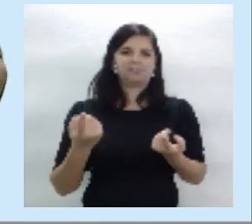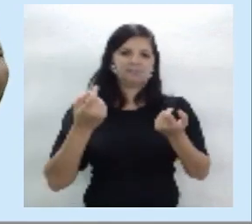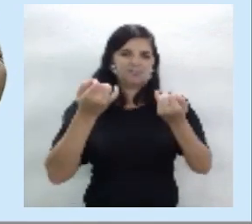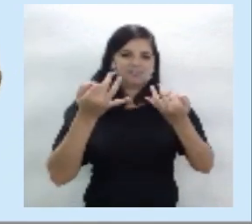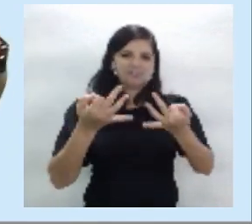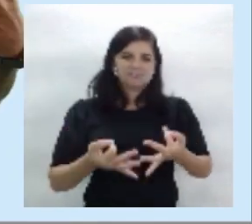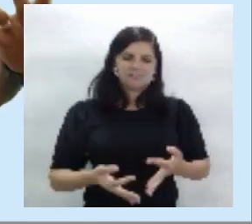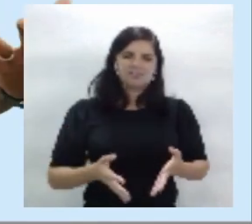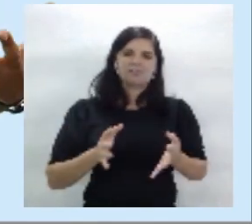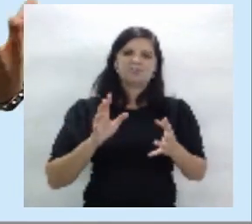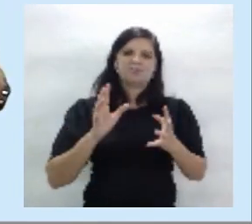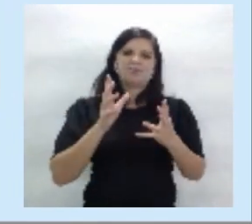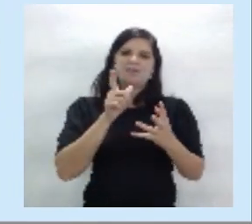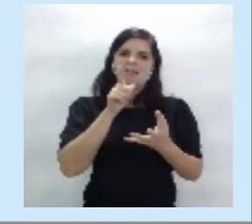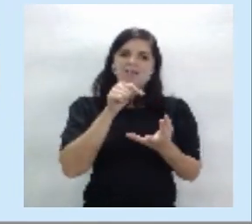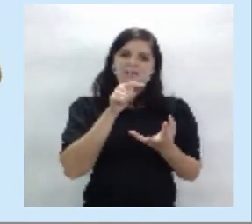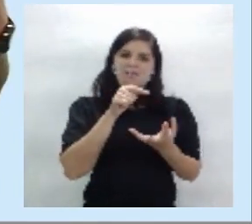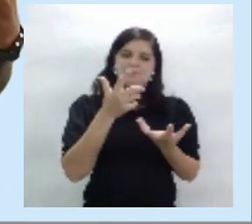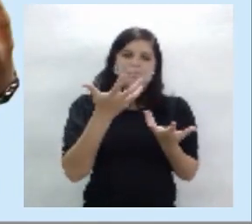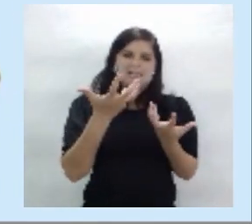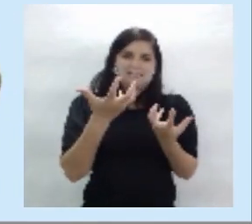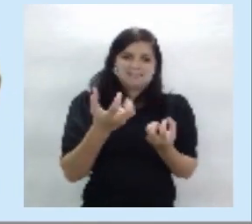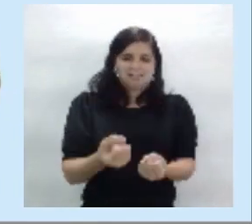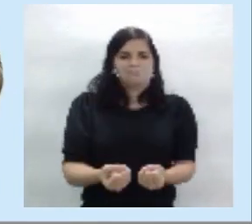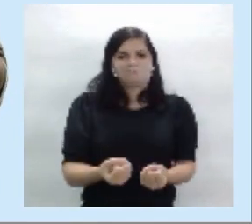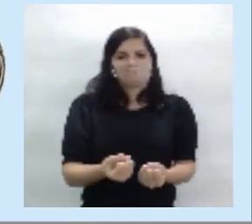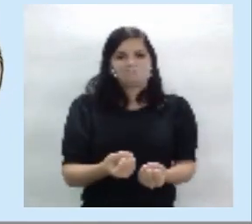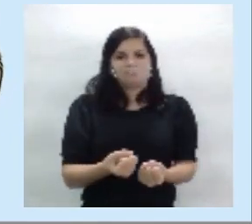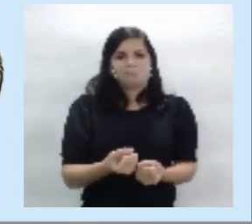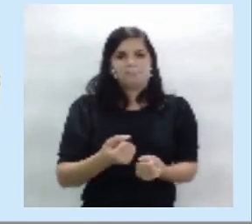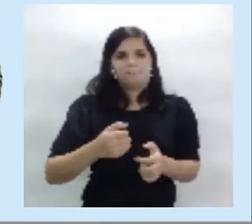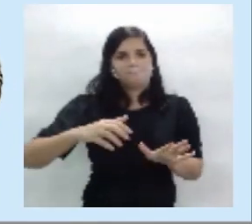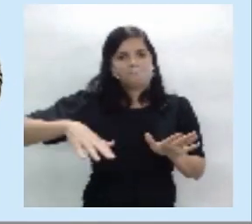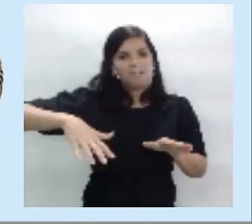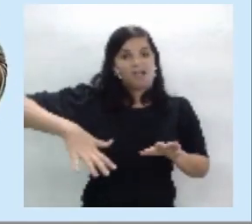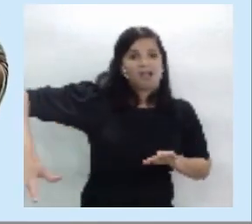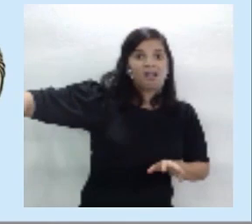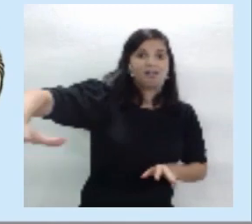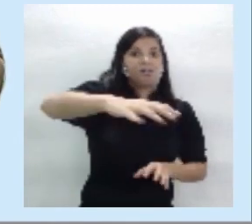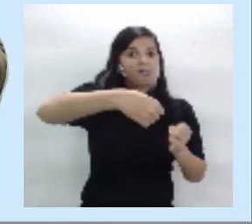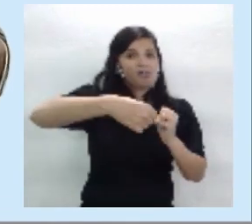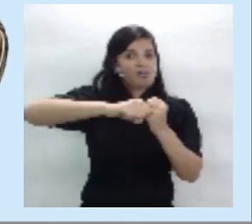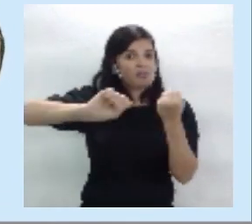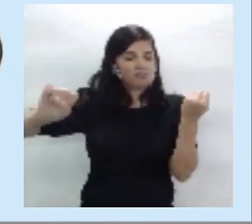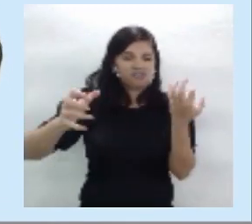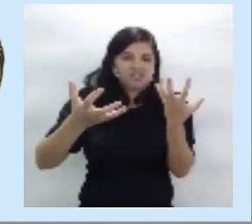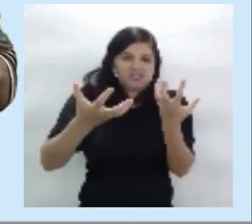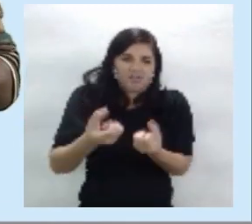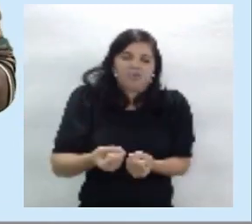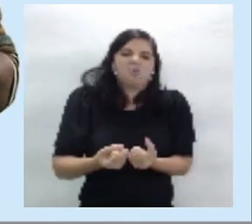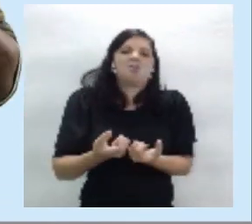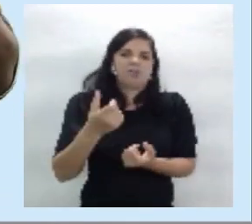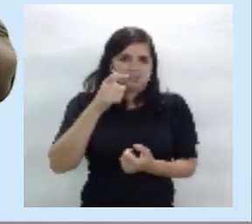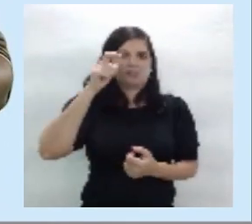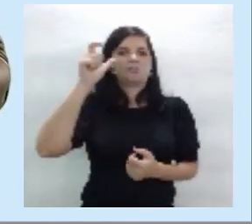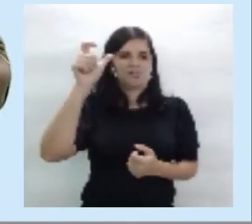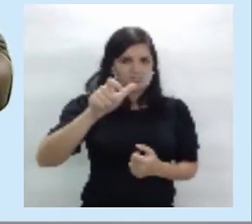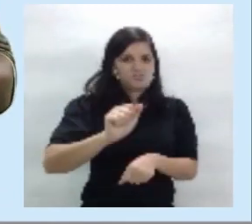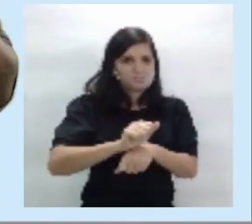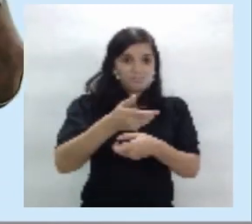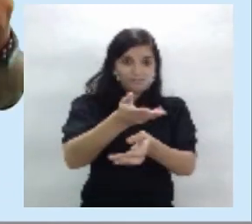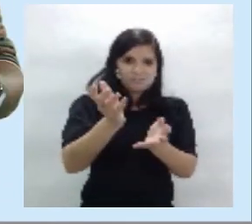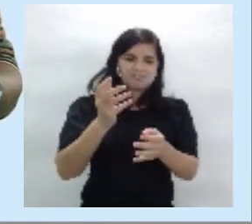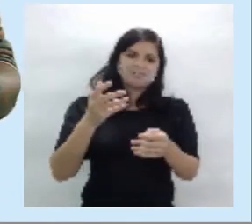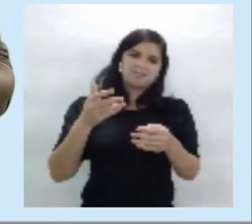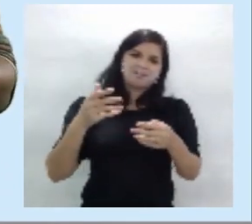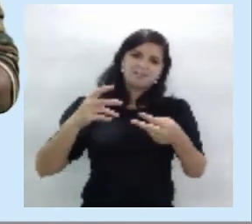sobre a secagem de um mar, tá? Então tá bem interessante tá? Então, espero que vocês vão até lá, acessem